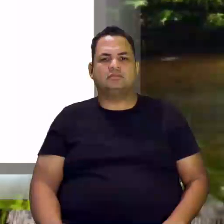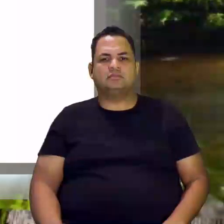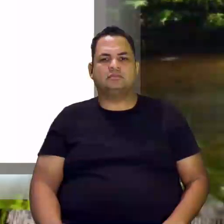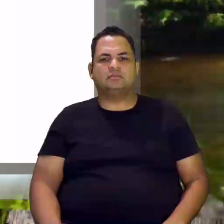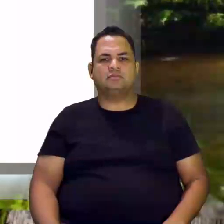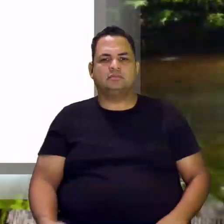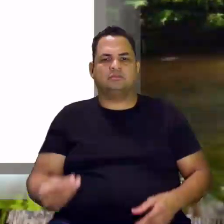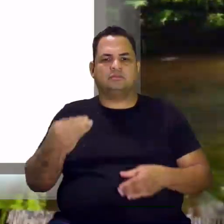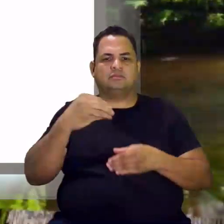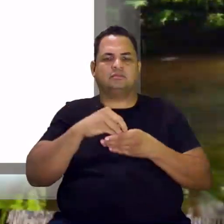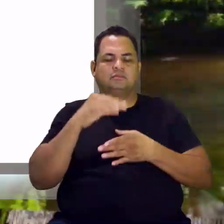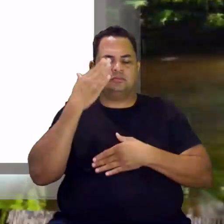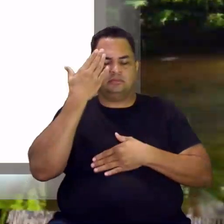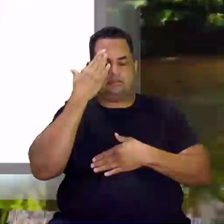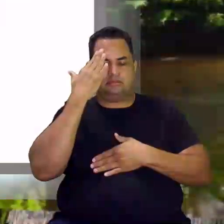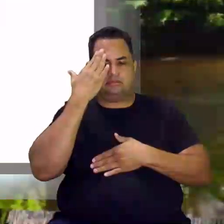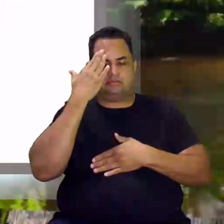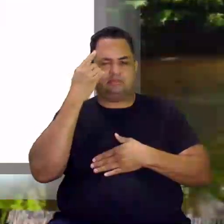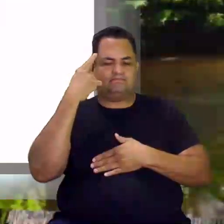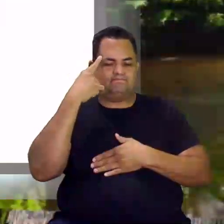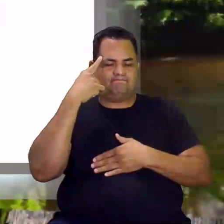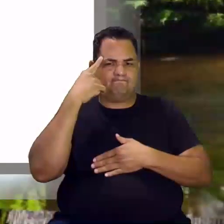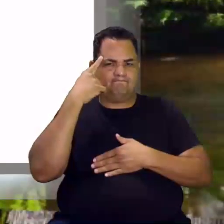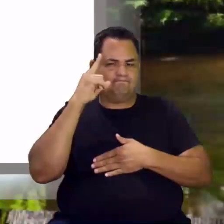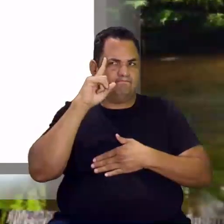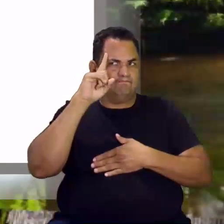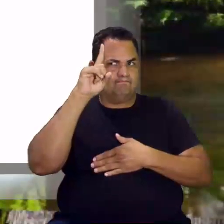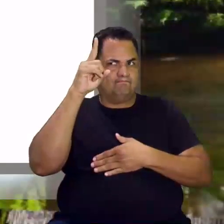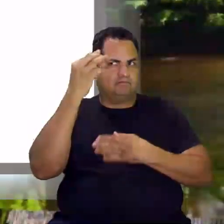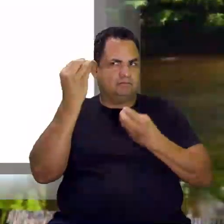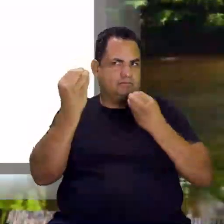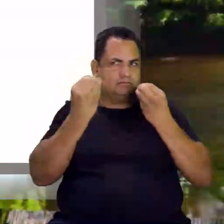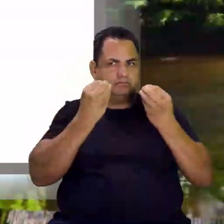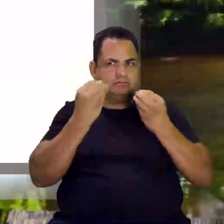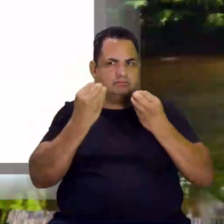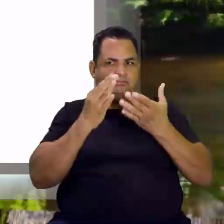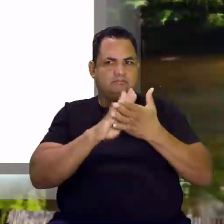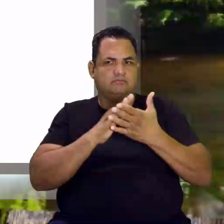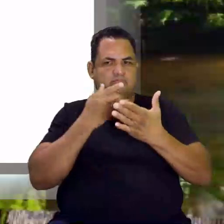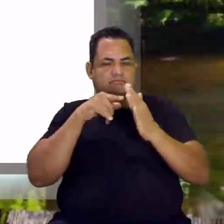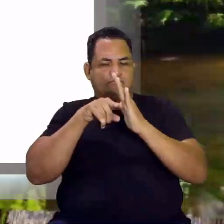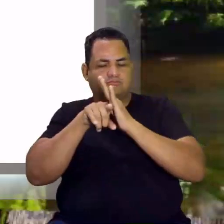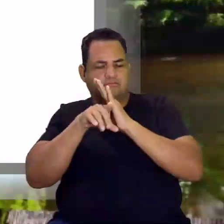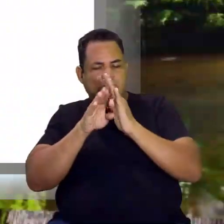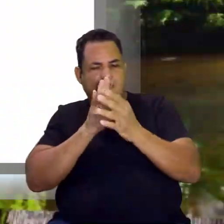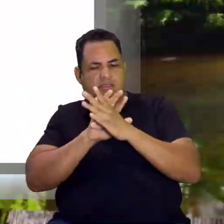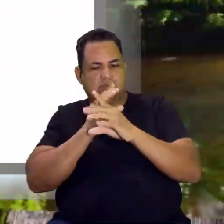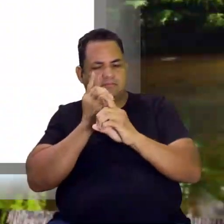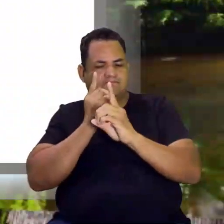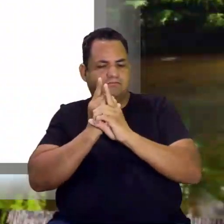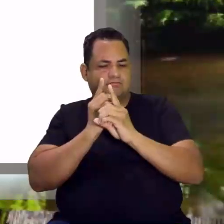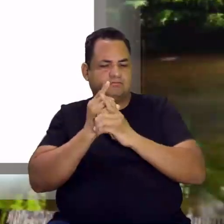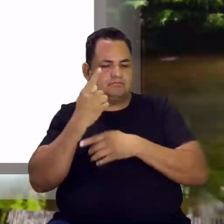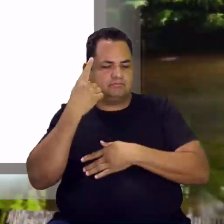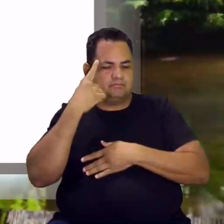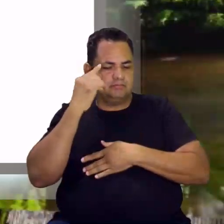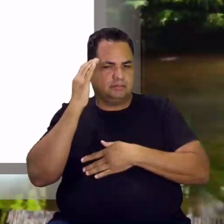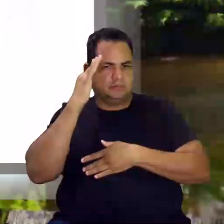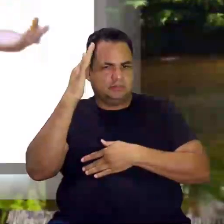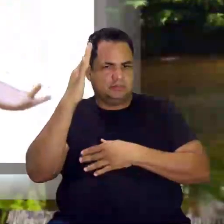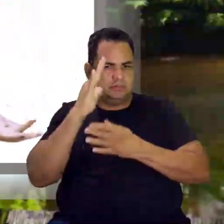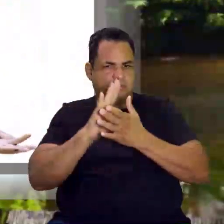Dentro dessa compreensão, desse raciocínio, como é que eles chegaram a deduzir isso? Que